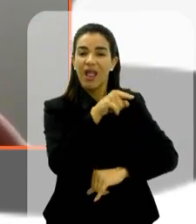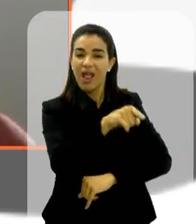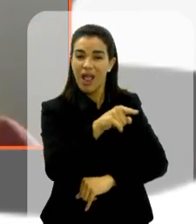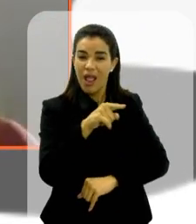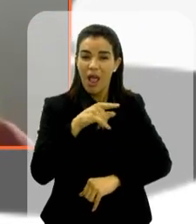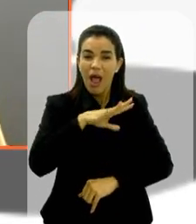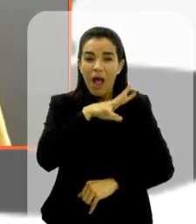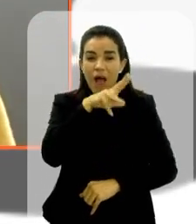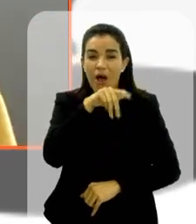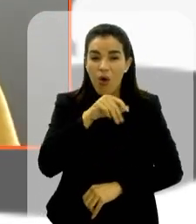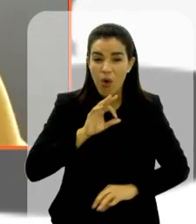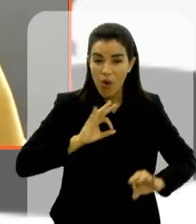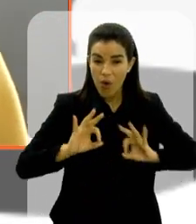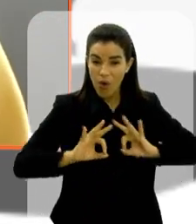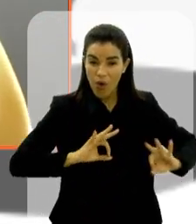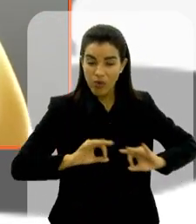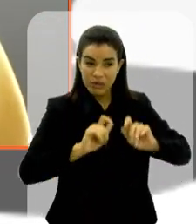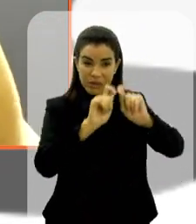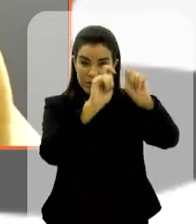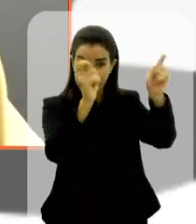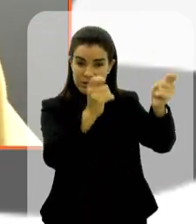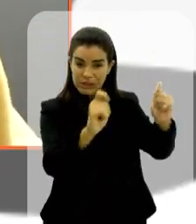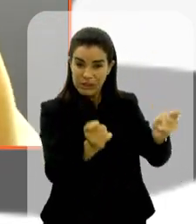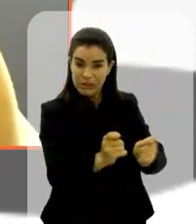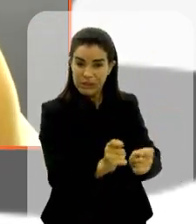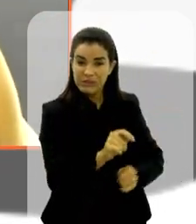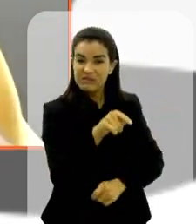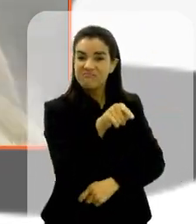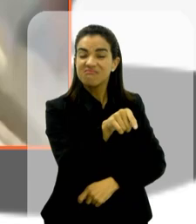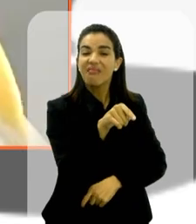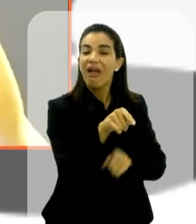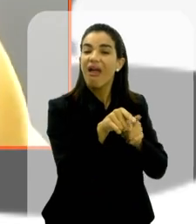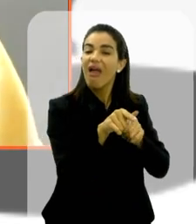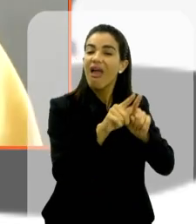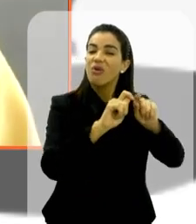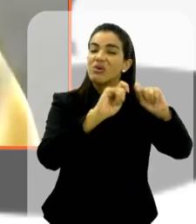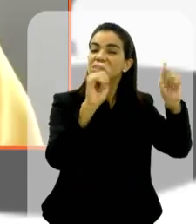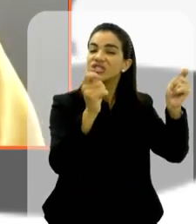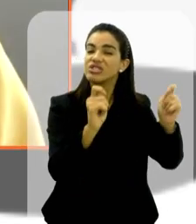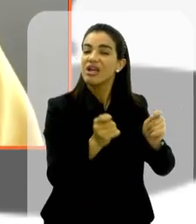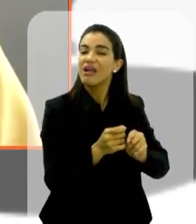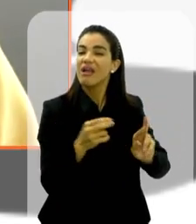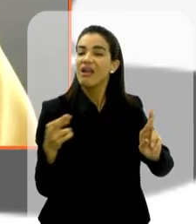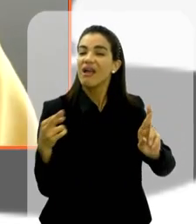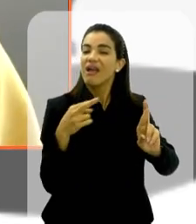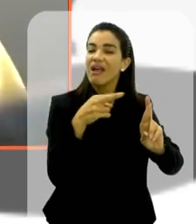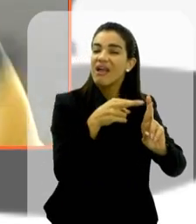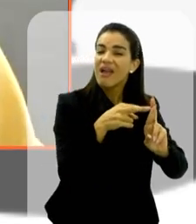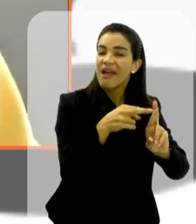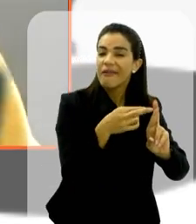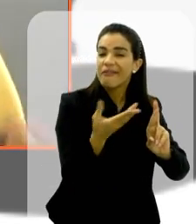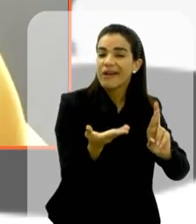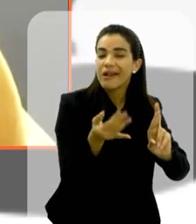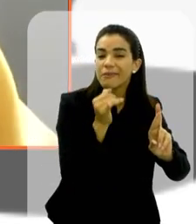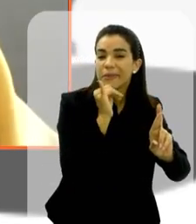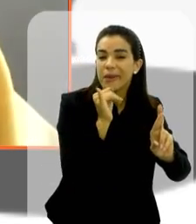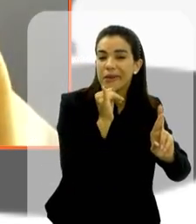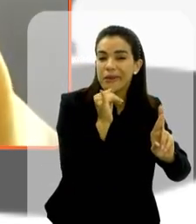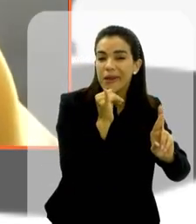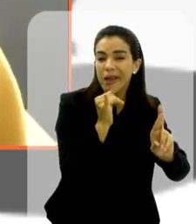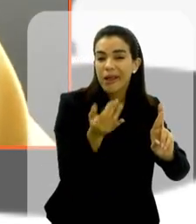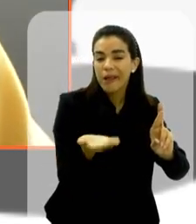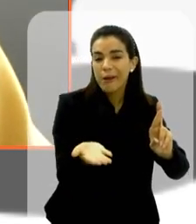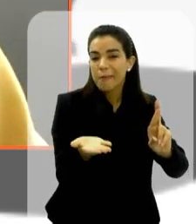onça, aquela estátua da onça que tem lá, é uma estátua referente a a